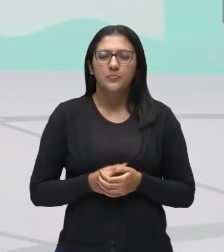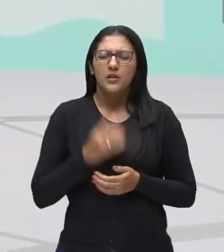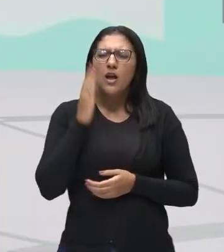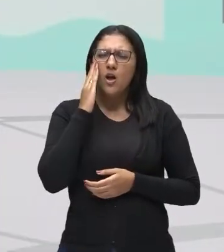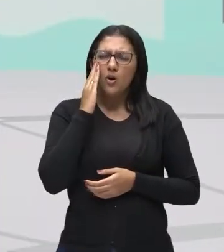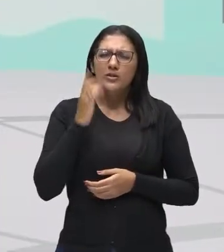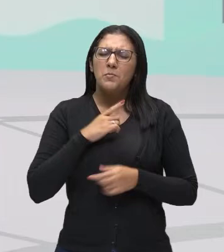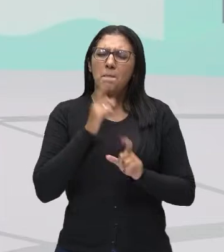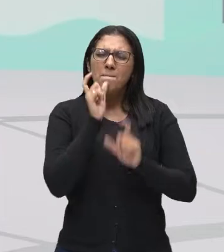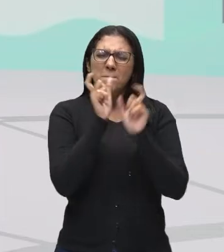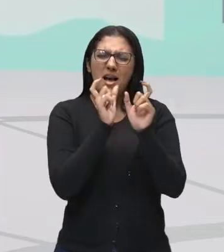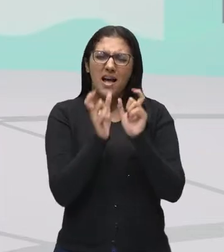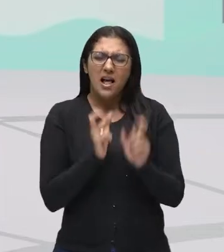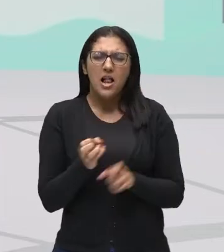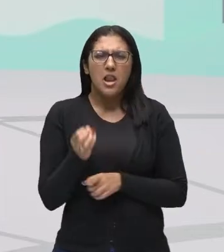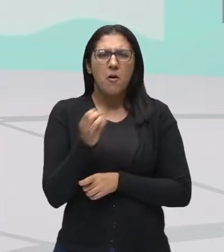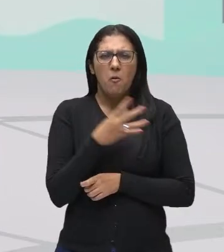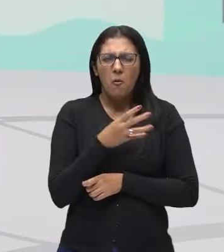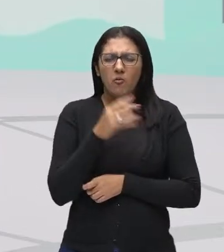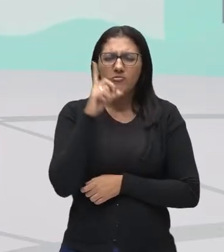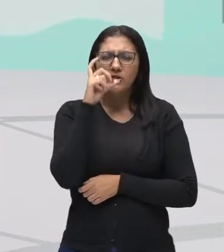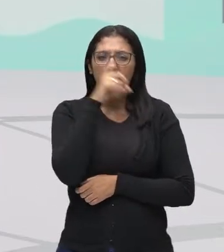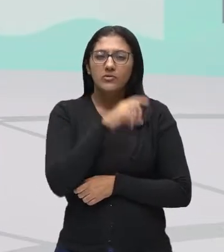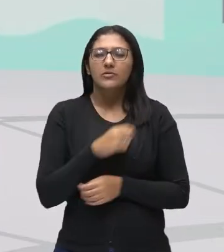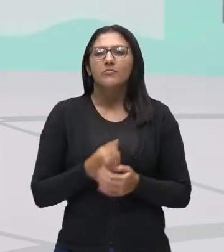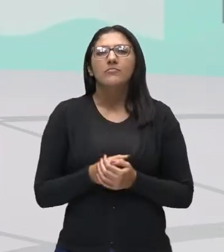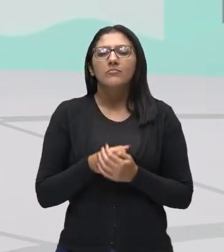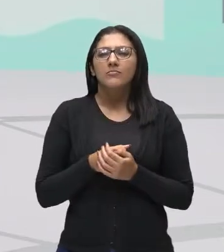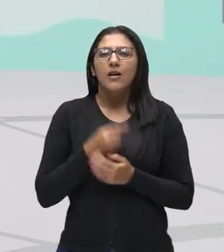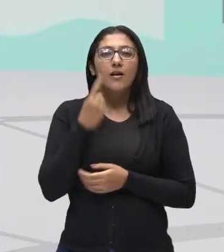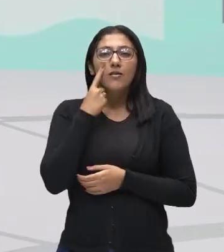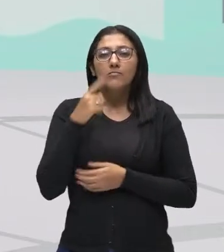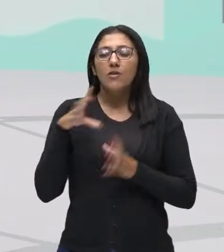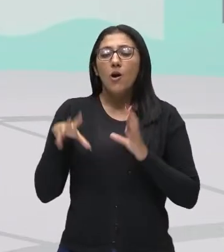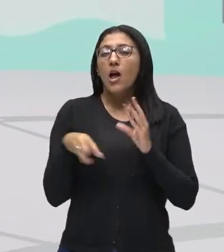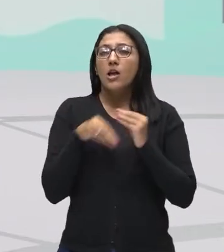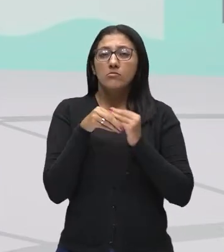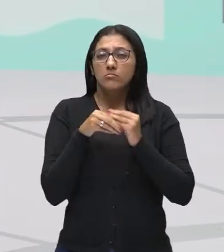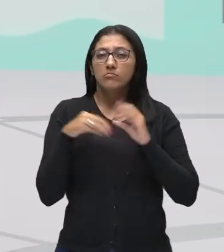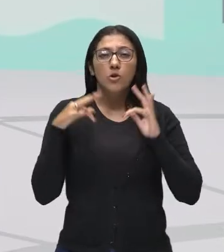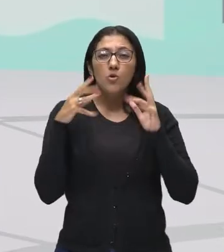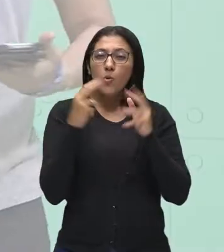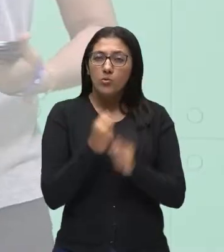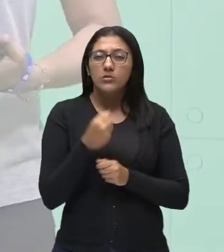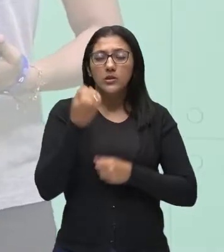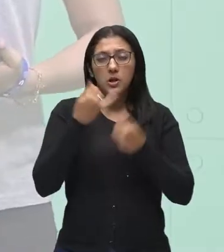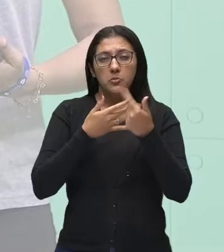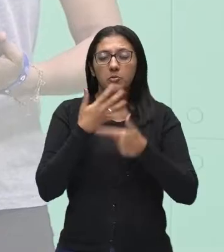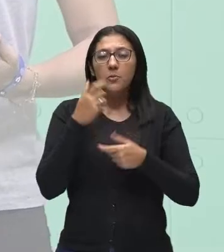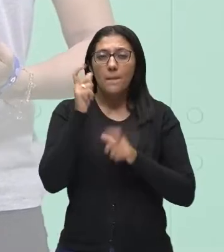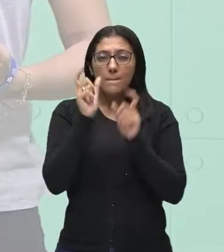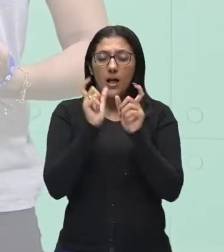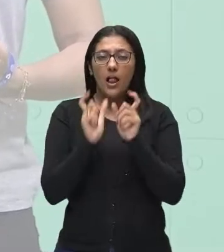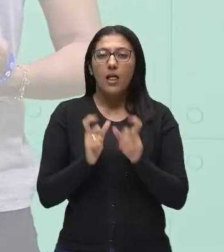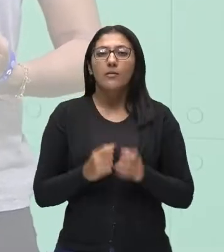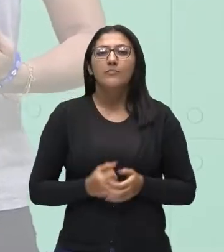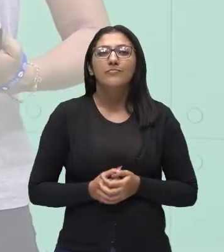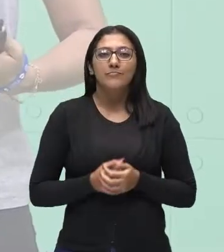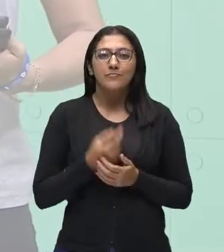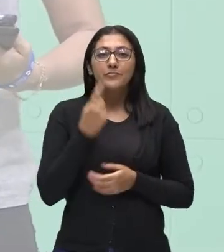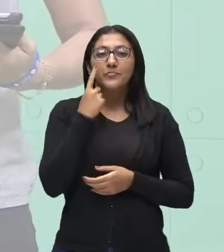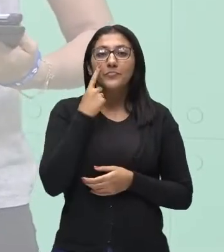muitas palavras novas, não é? Vamos fazer um pequeno resumo de tudo isso que a gente já falou? Olha aí,